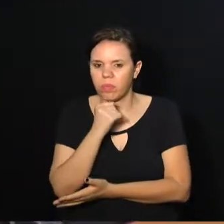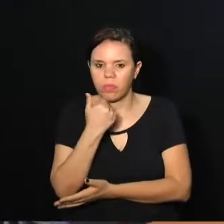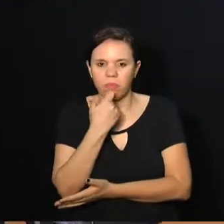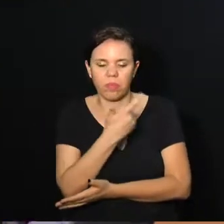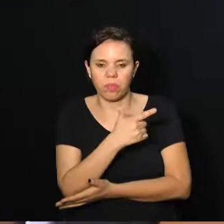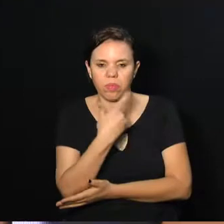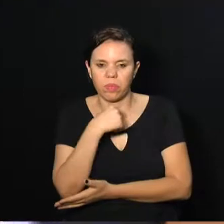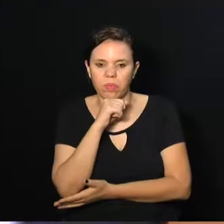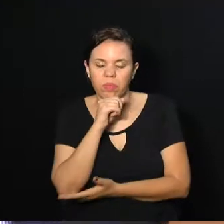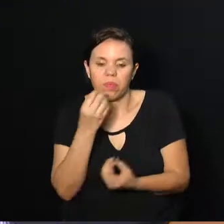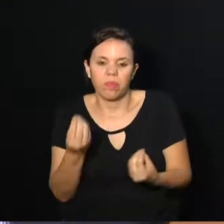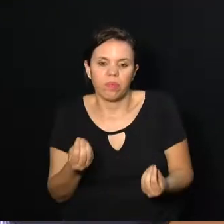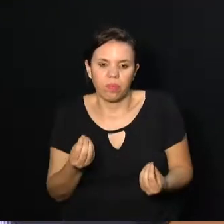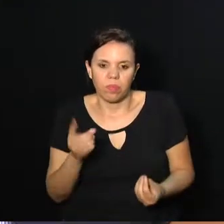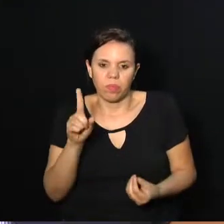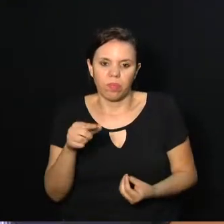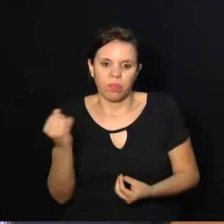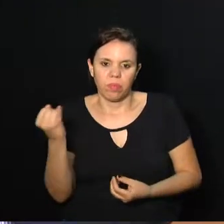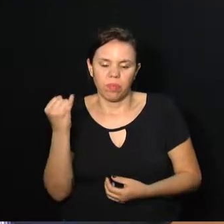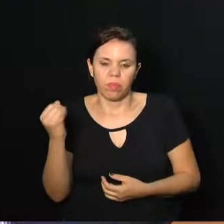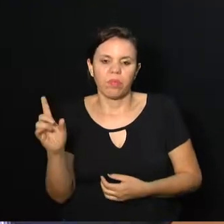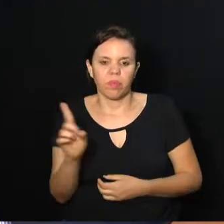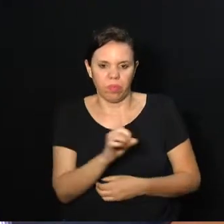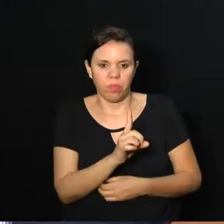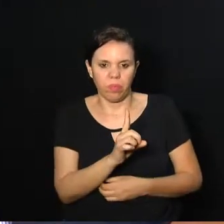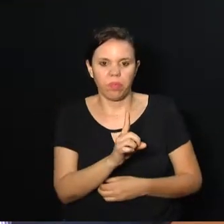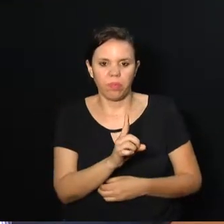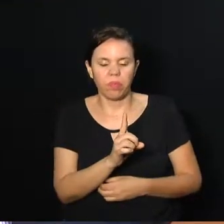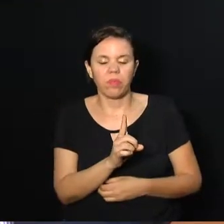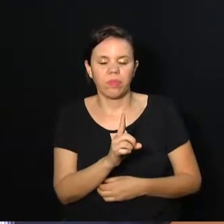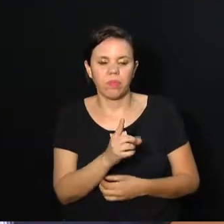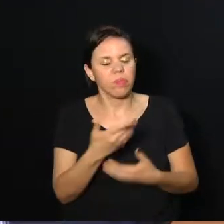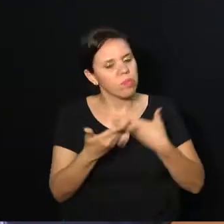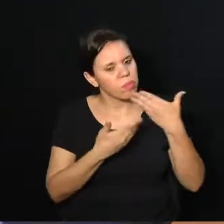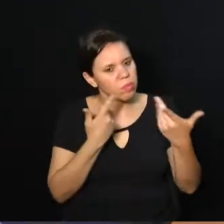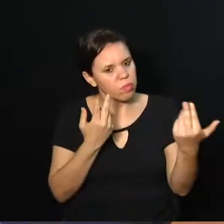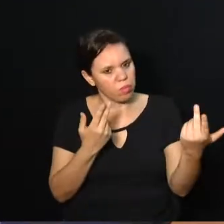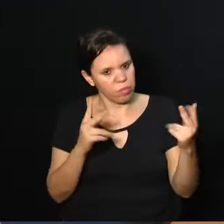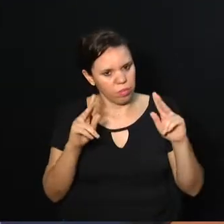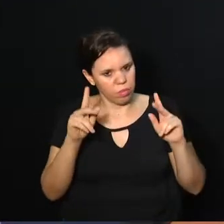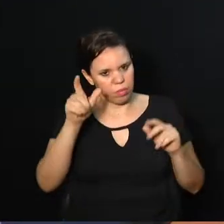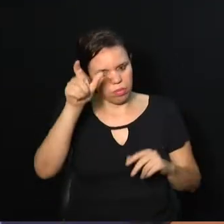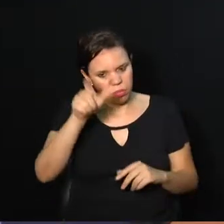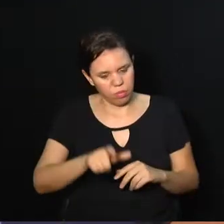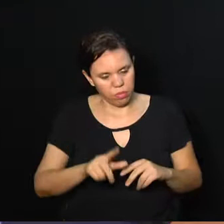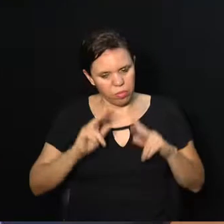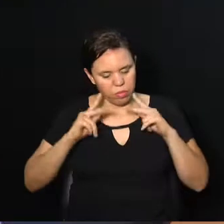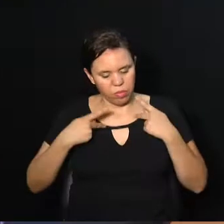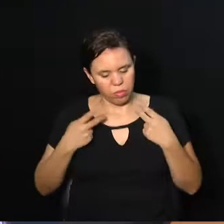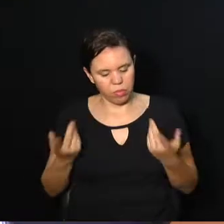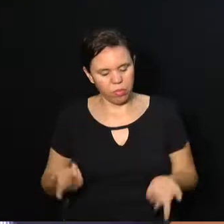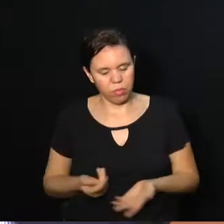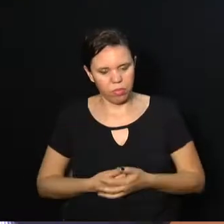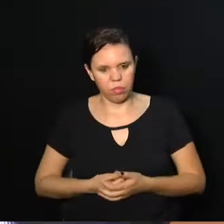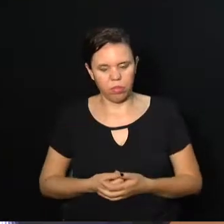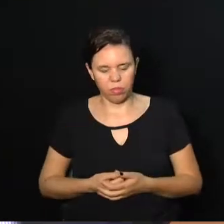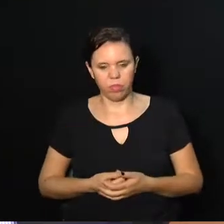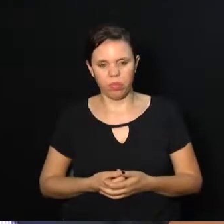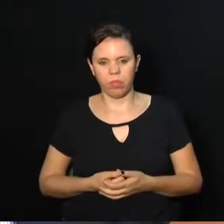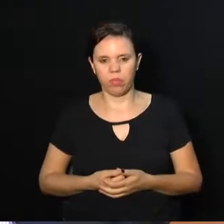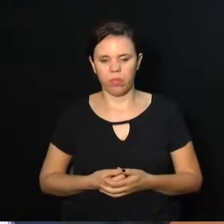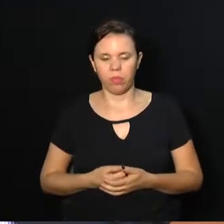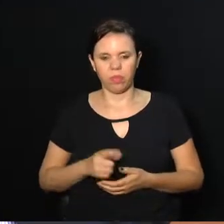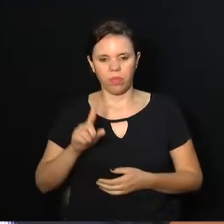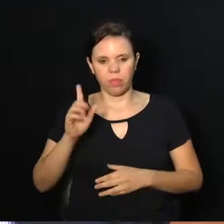mãe. O importante é que ele chegue, né, e seja tratado como gente. E eu acho que é assim